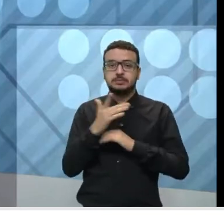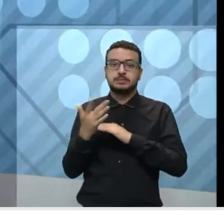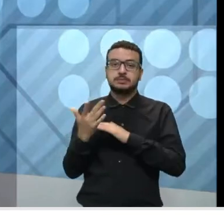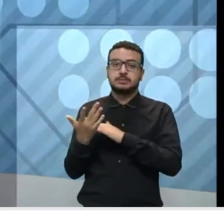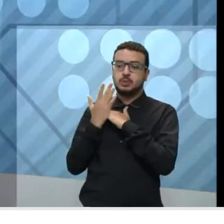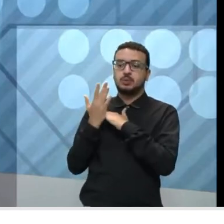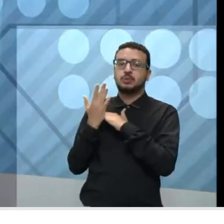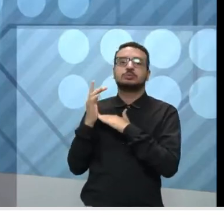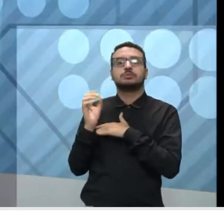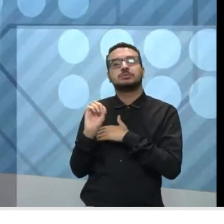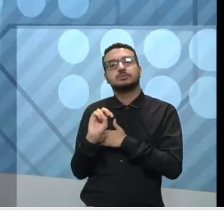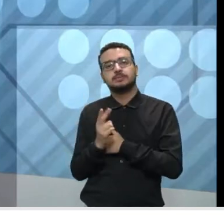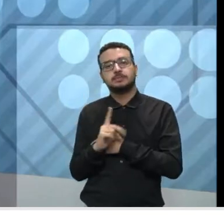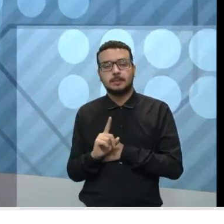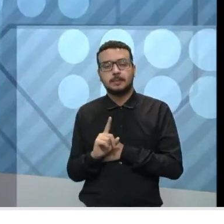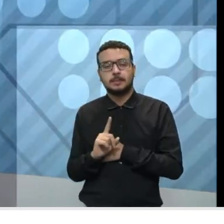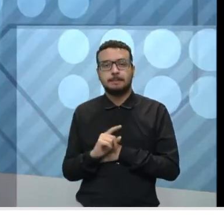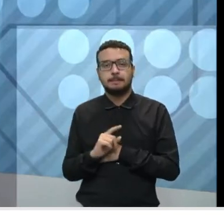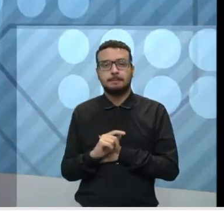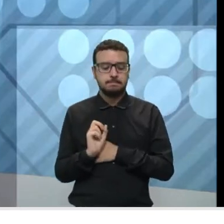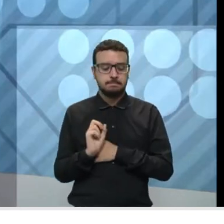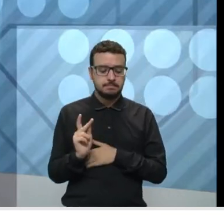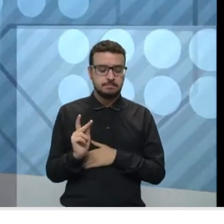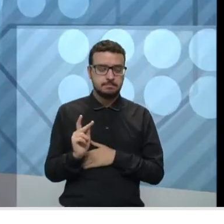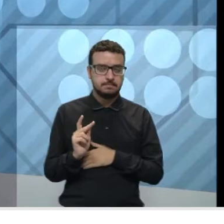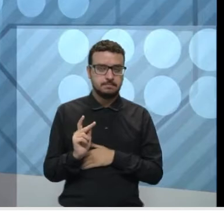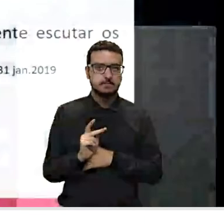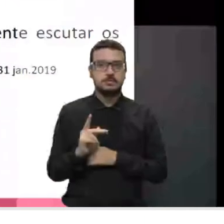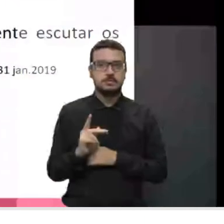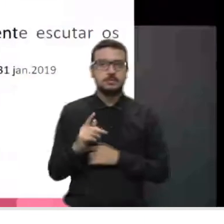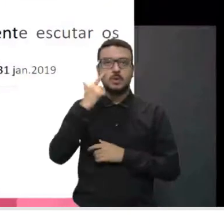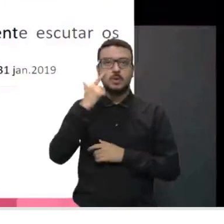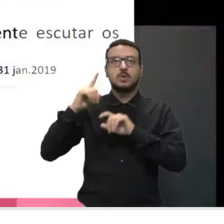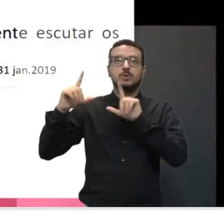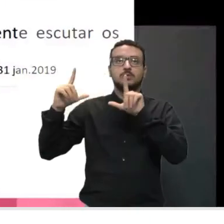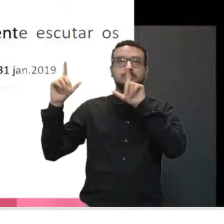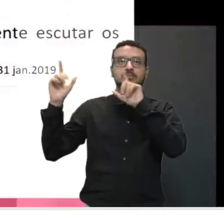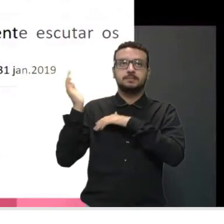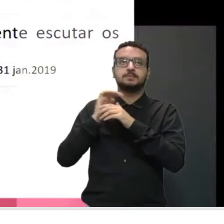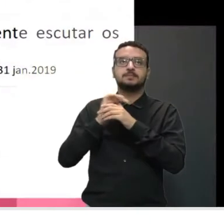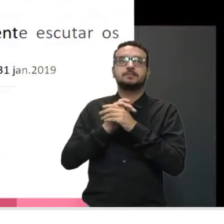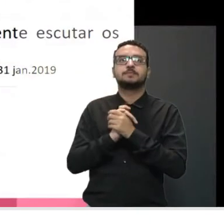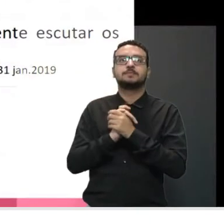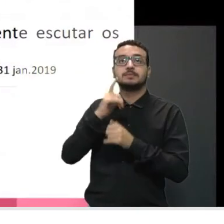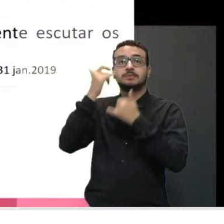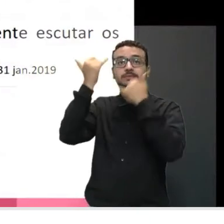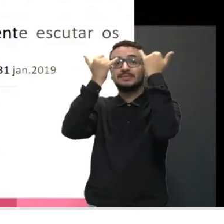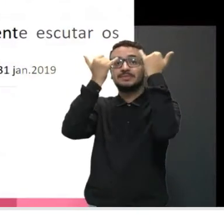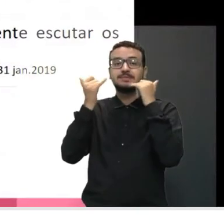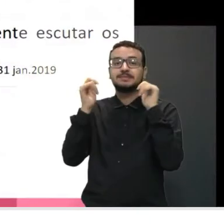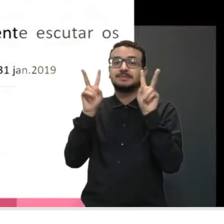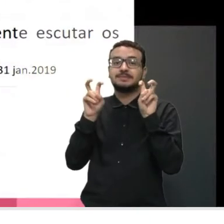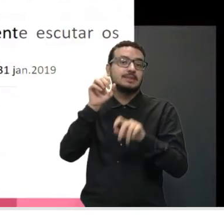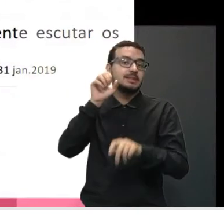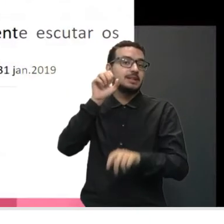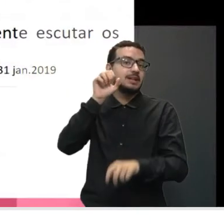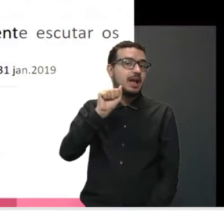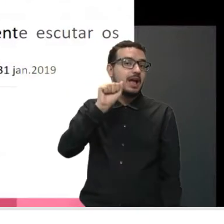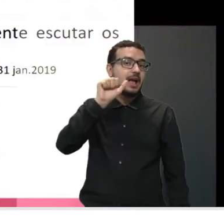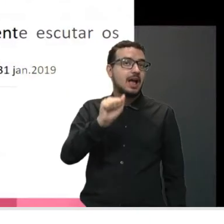No quadro, nós temos agora algumas informações em relação ao AASE, que é o aparelho de amplificação sonora individual. A